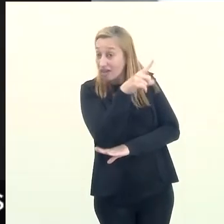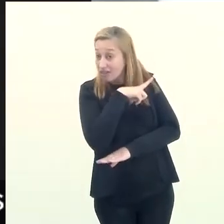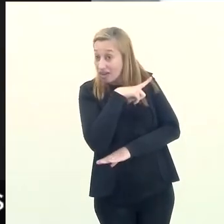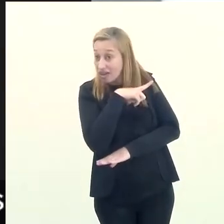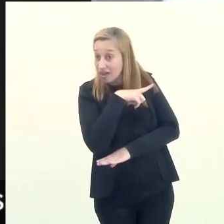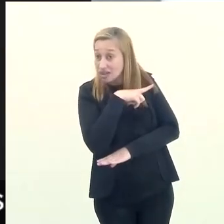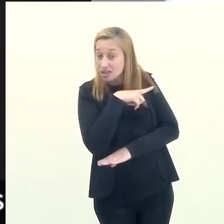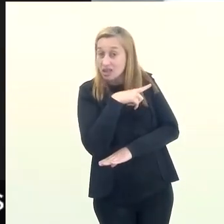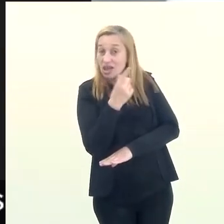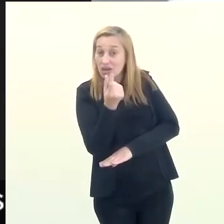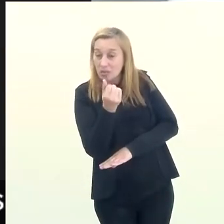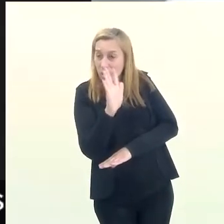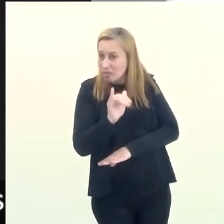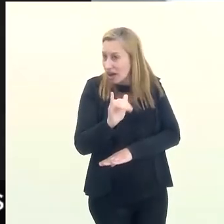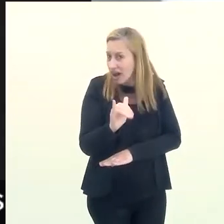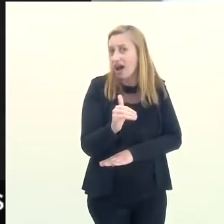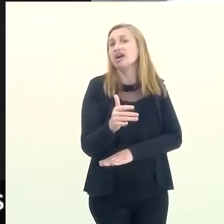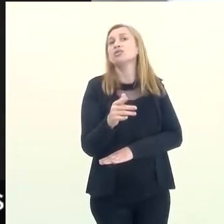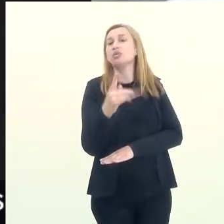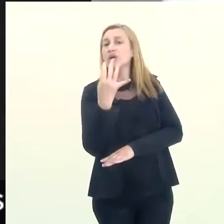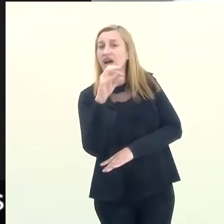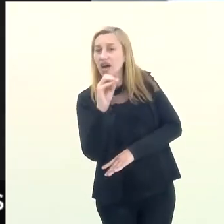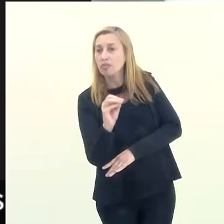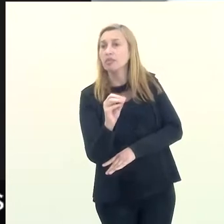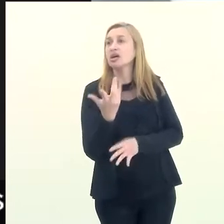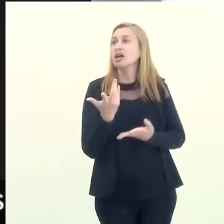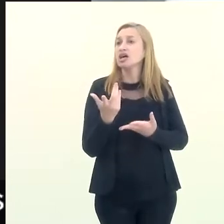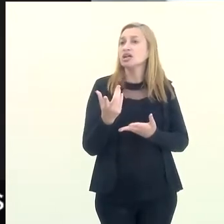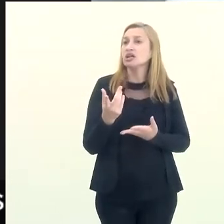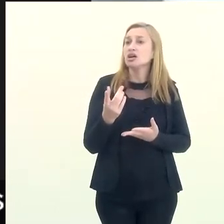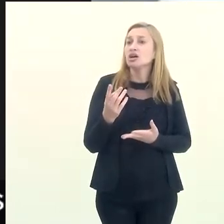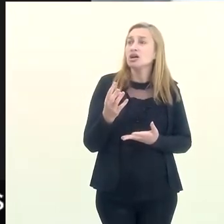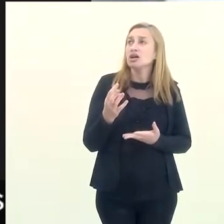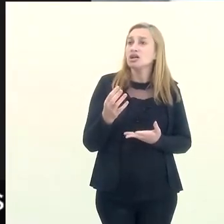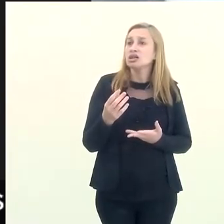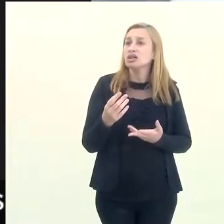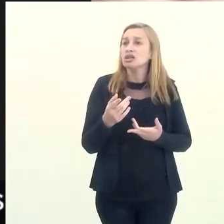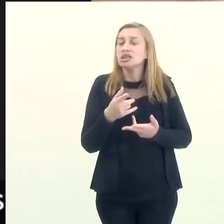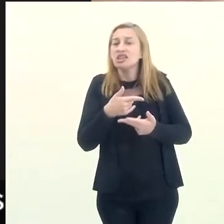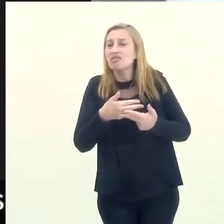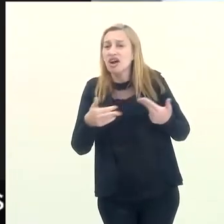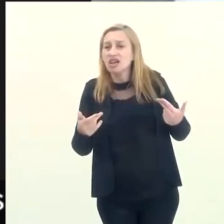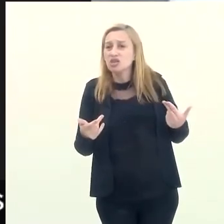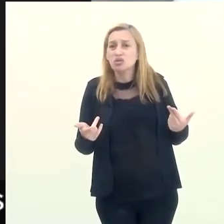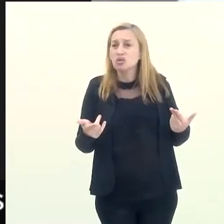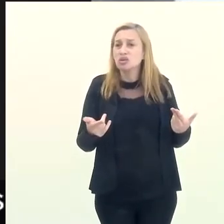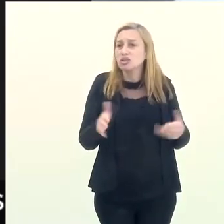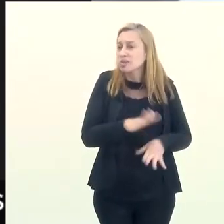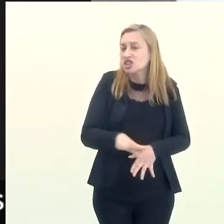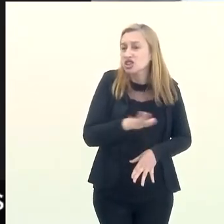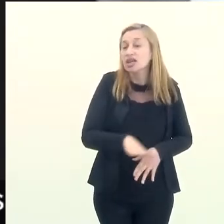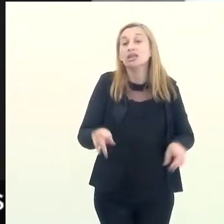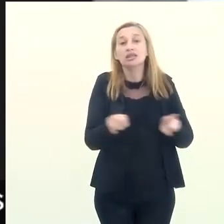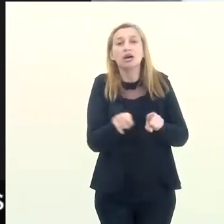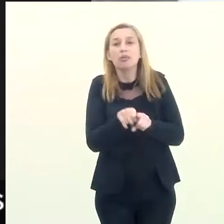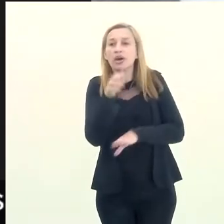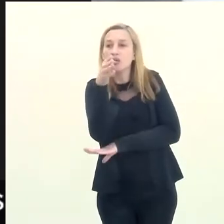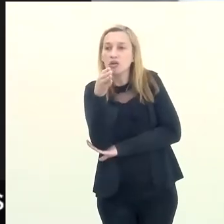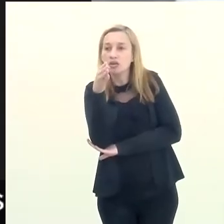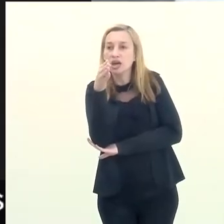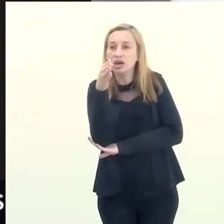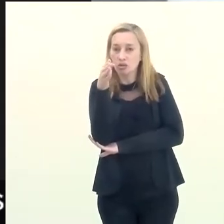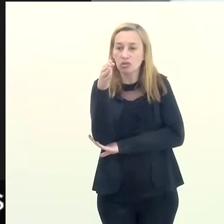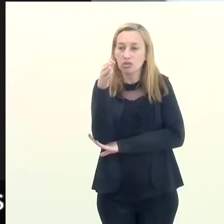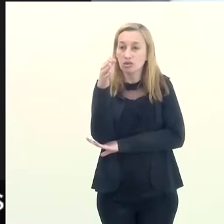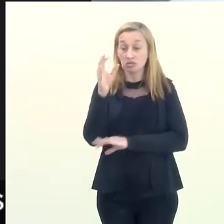hotel mais barato, tem camping, tem, enfim, hostels para garotada, mas também tem agora um hotel lá